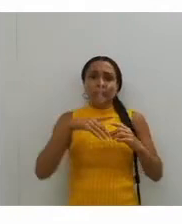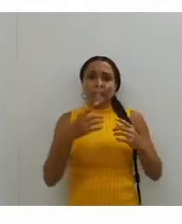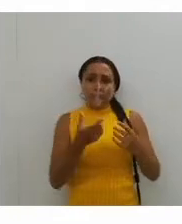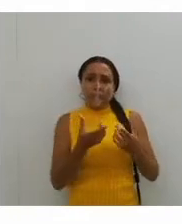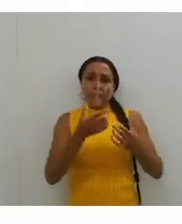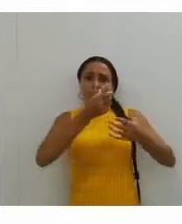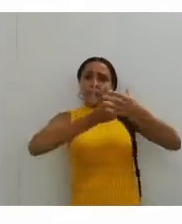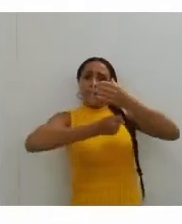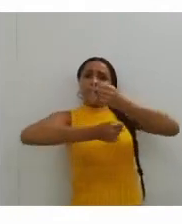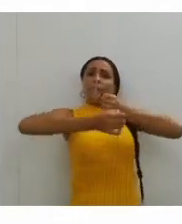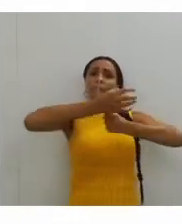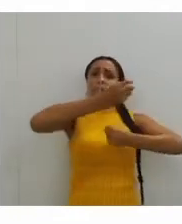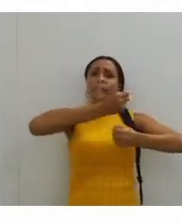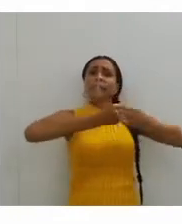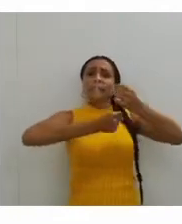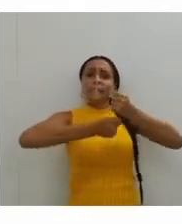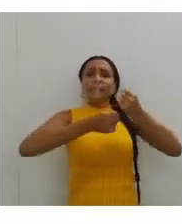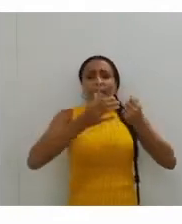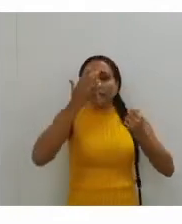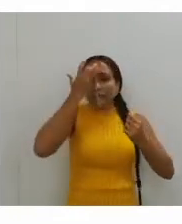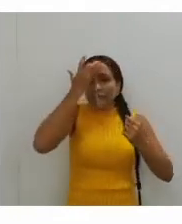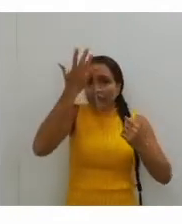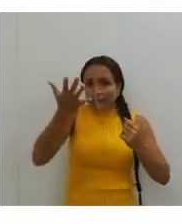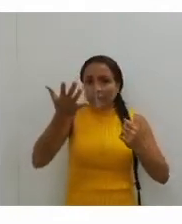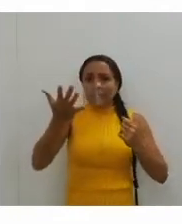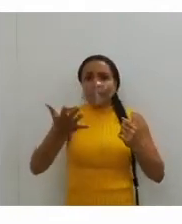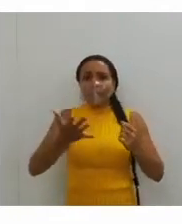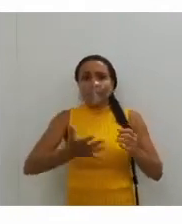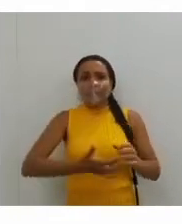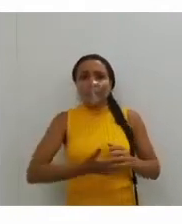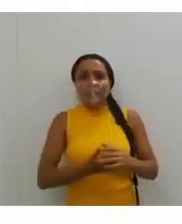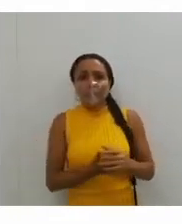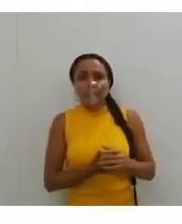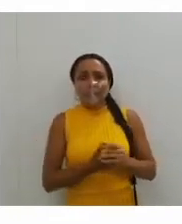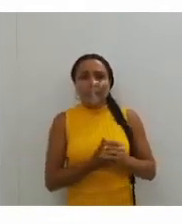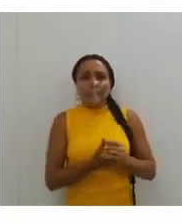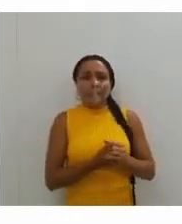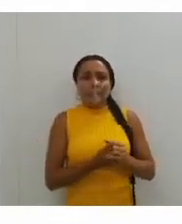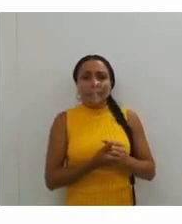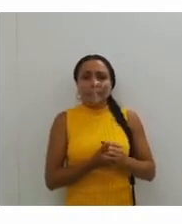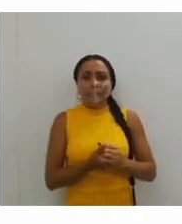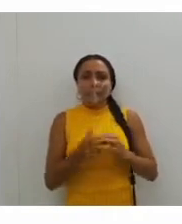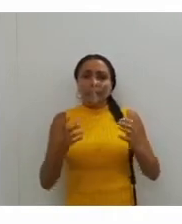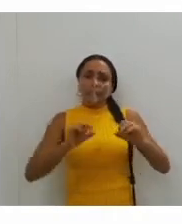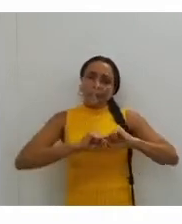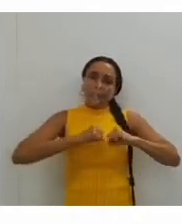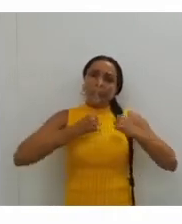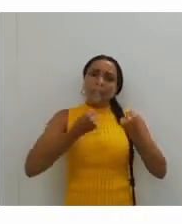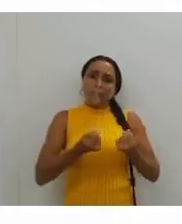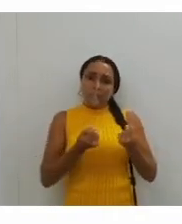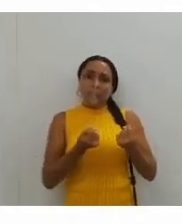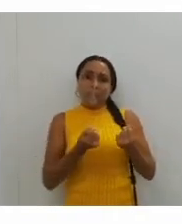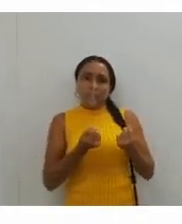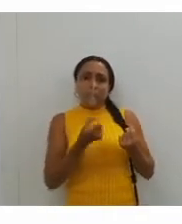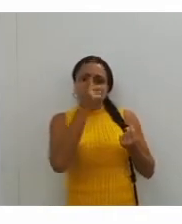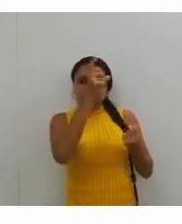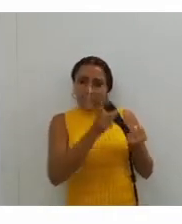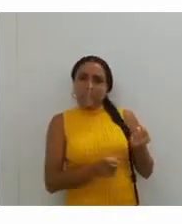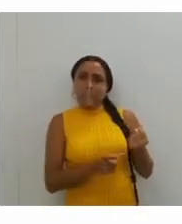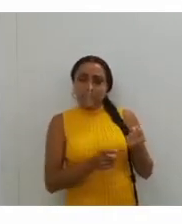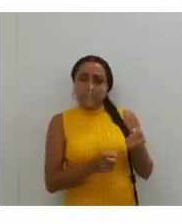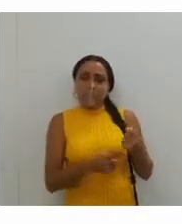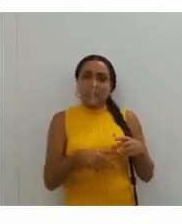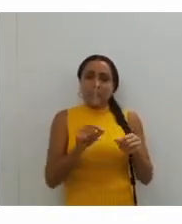fixas ou roldanas, para facilitar, digamos assim, facilitar o esforço da pessoa e do